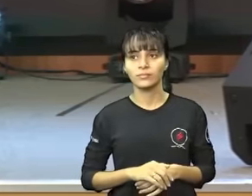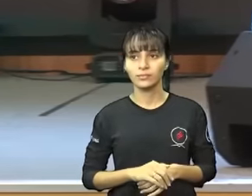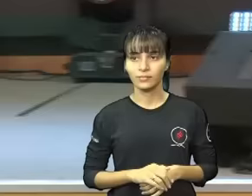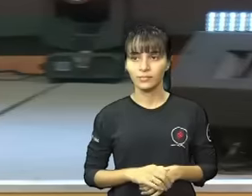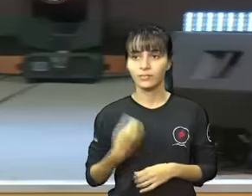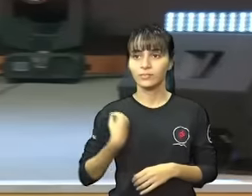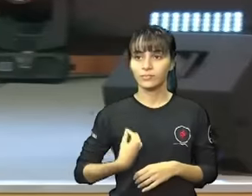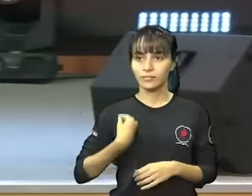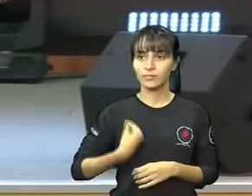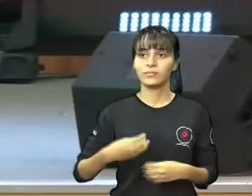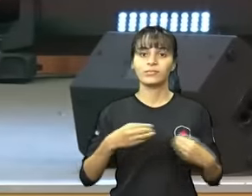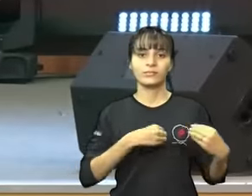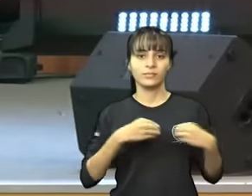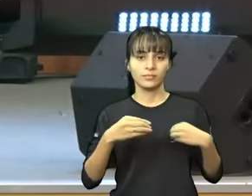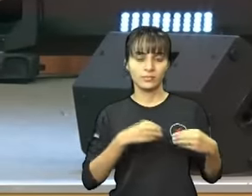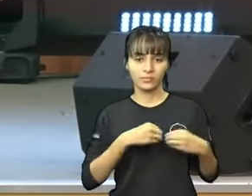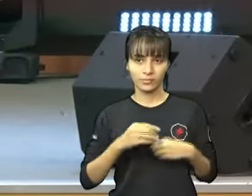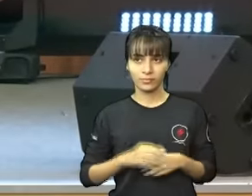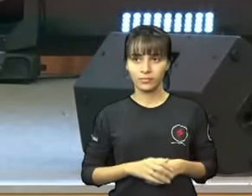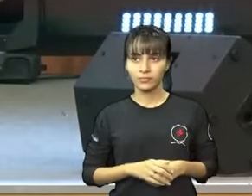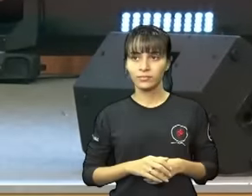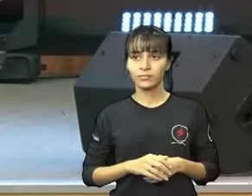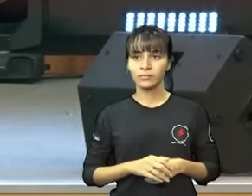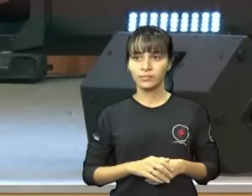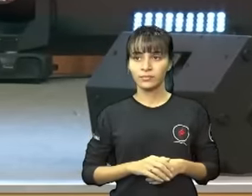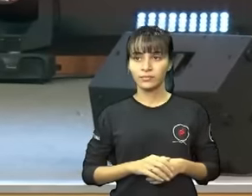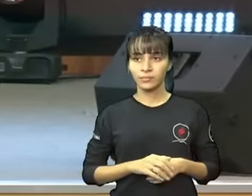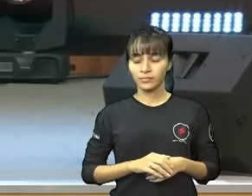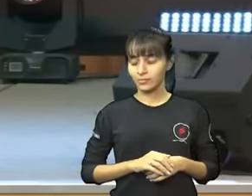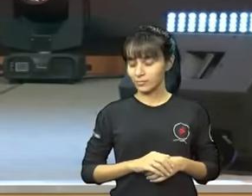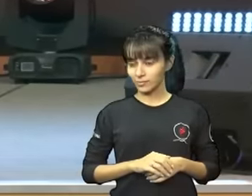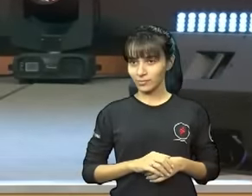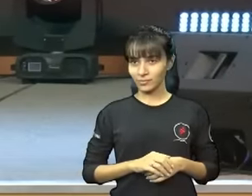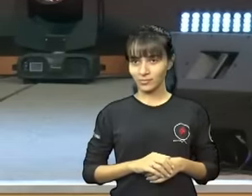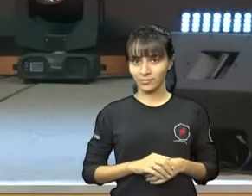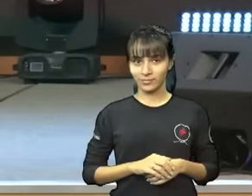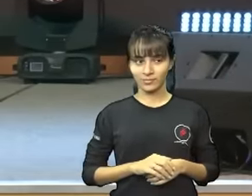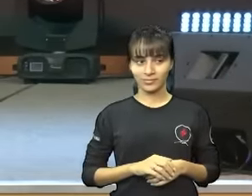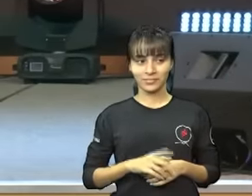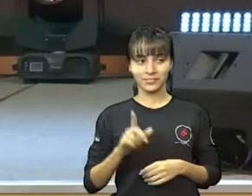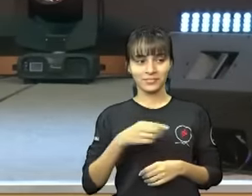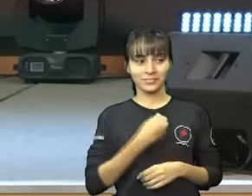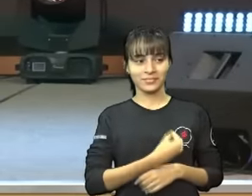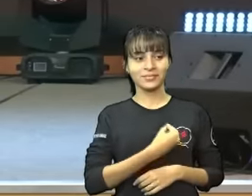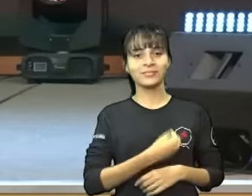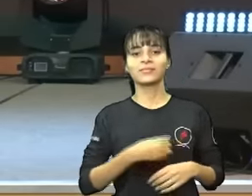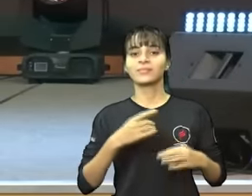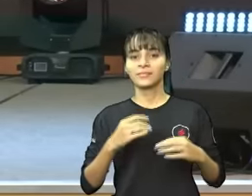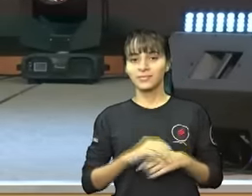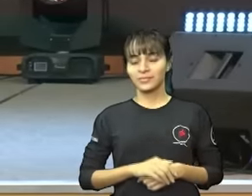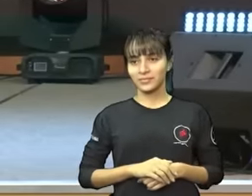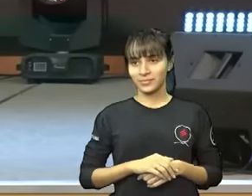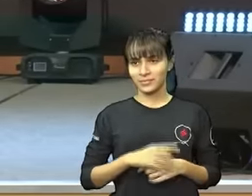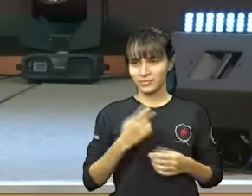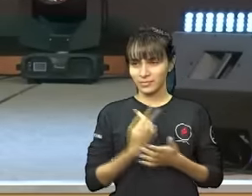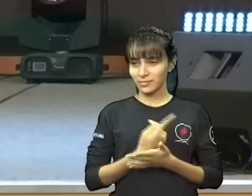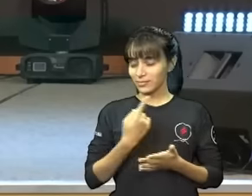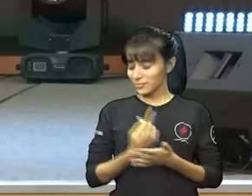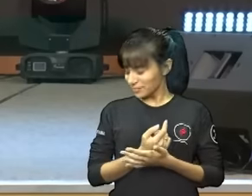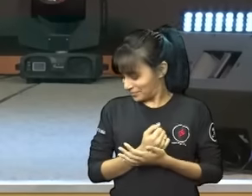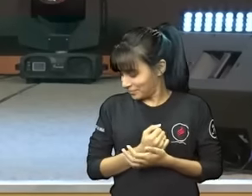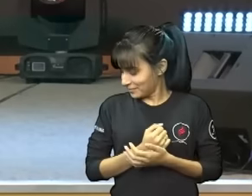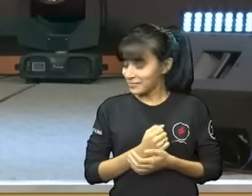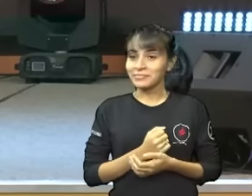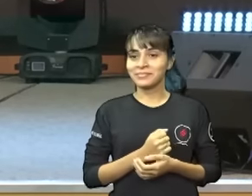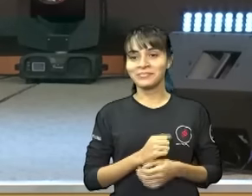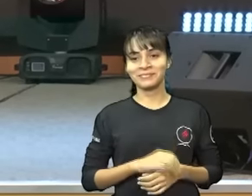vida de Pecado não tô falando o pecado que a gente pega você pega e eu pego é vida de Pecado vivendo o erro viver contra a